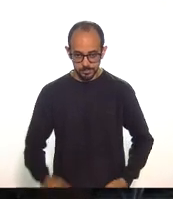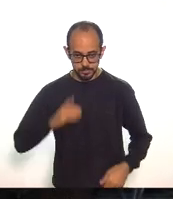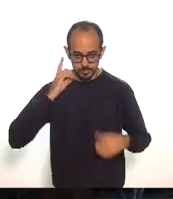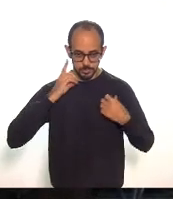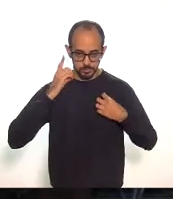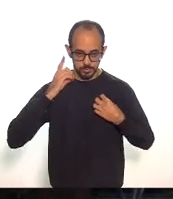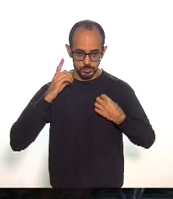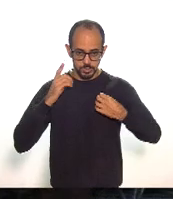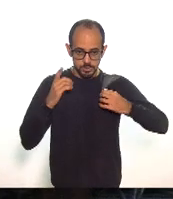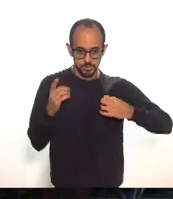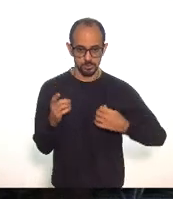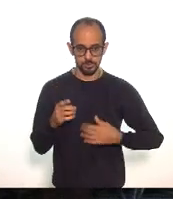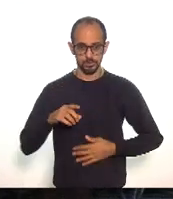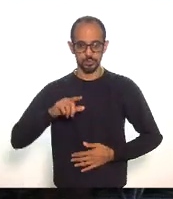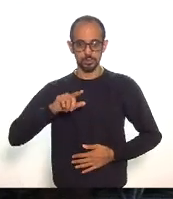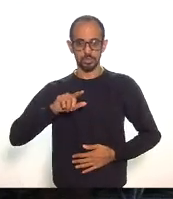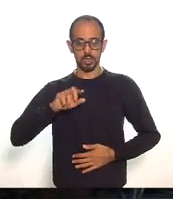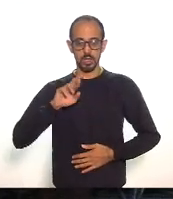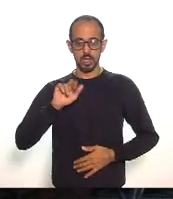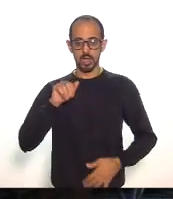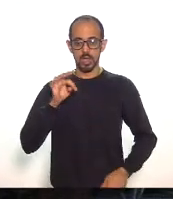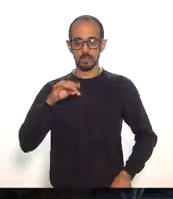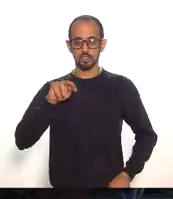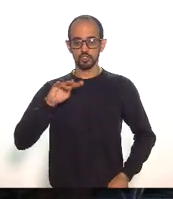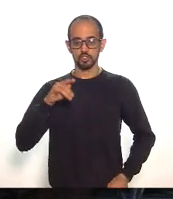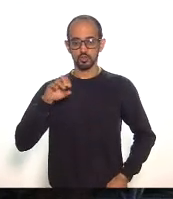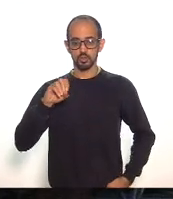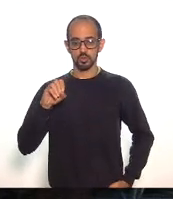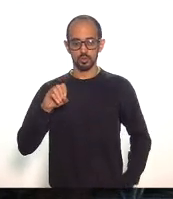Deputado Giovanni Ratinho.